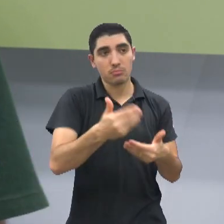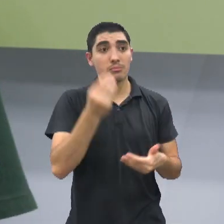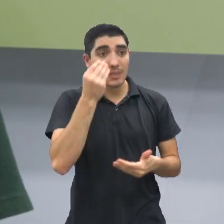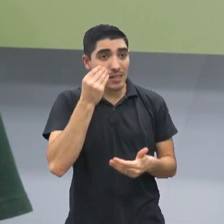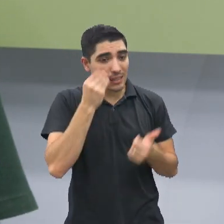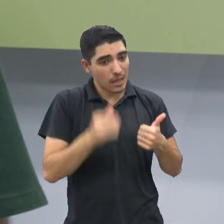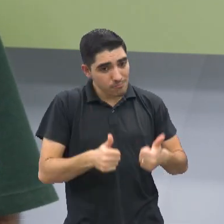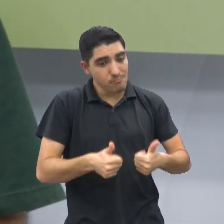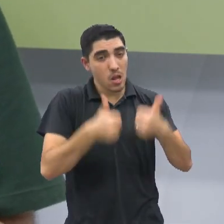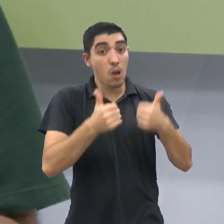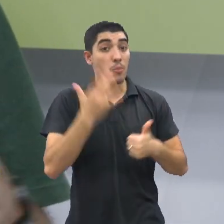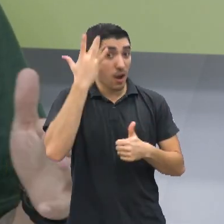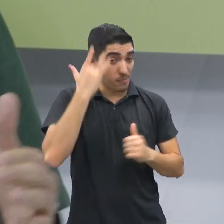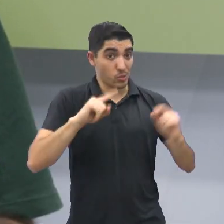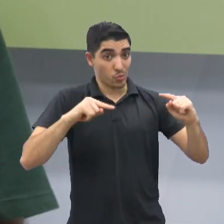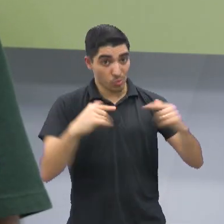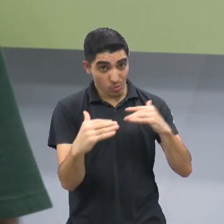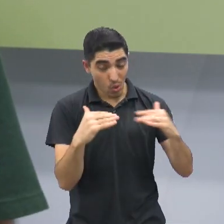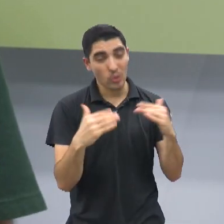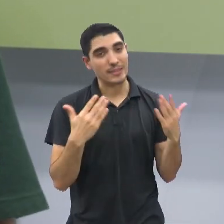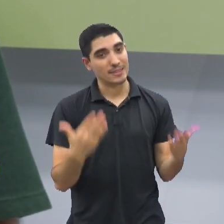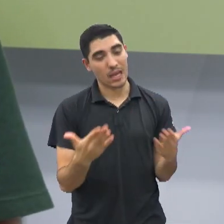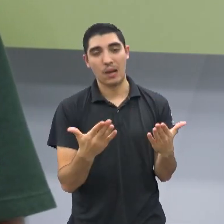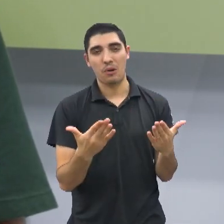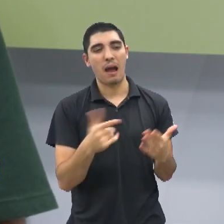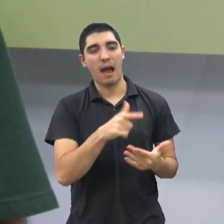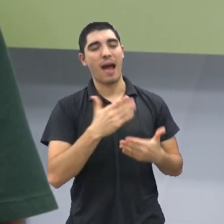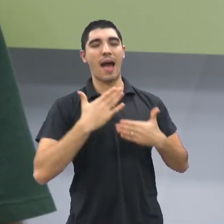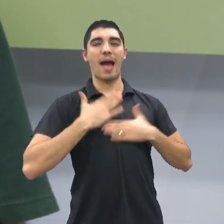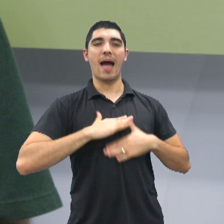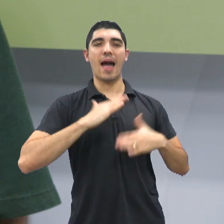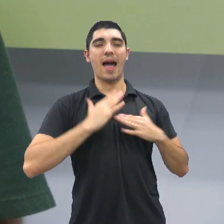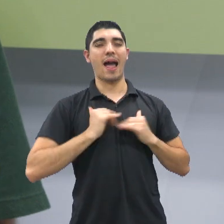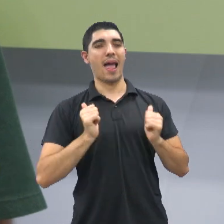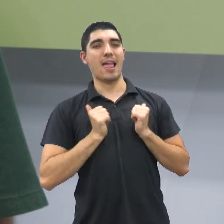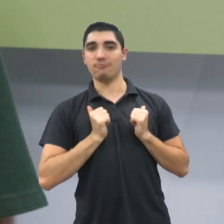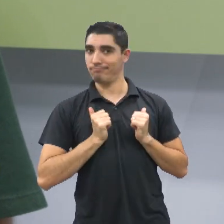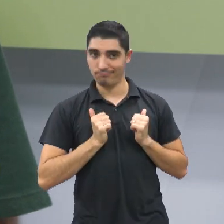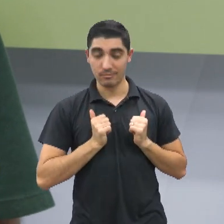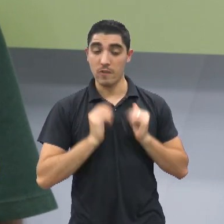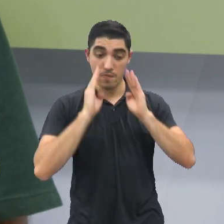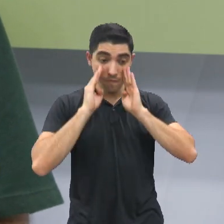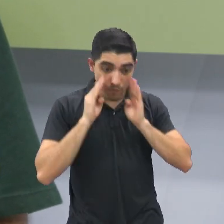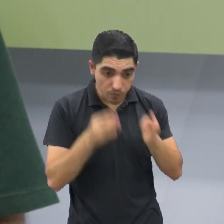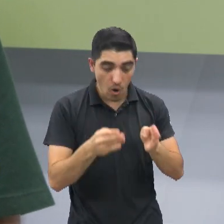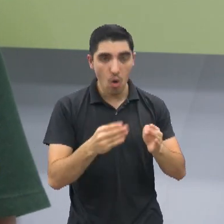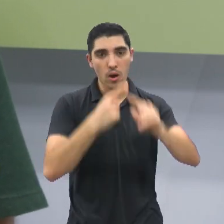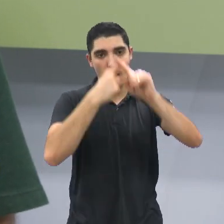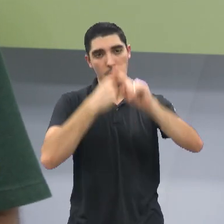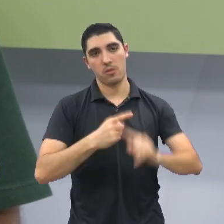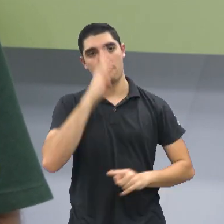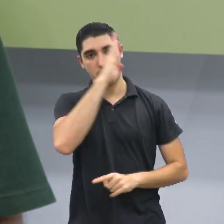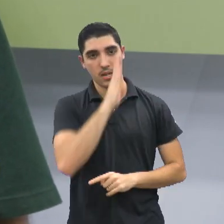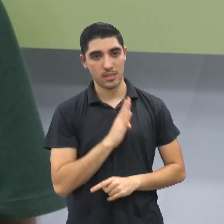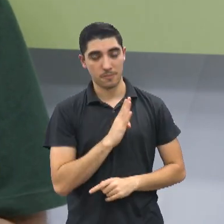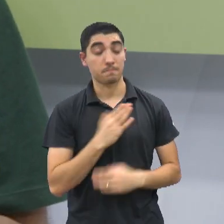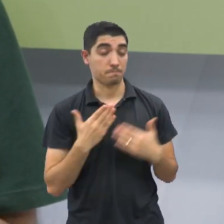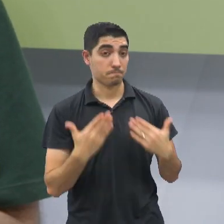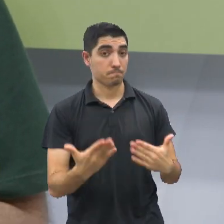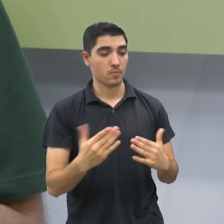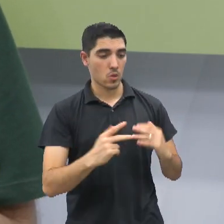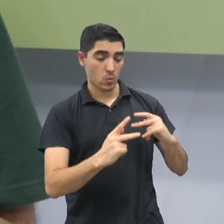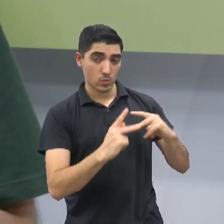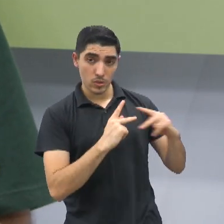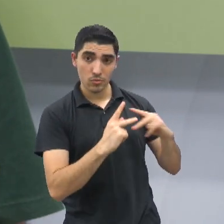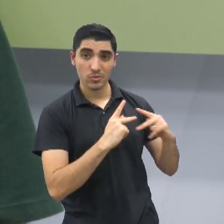pra partida de amanhã enfim não tem eh como descansar muito agora é focar no no NBB São José que tá assim longe de